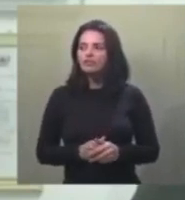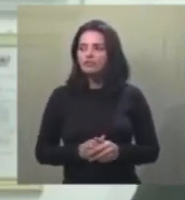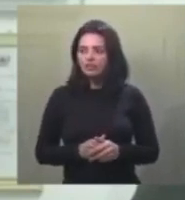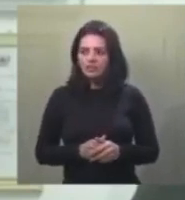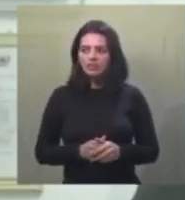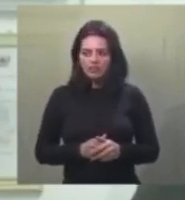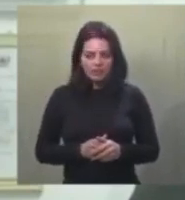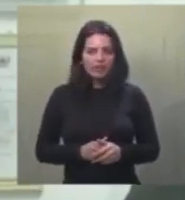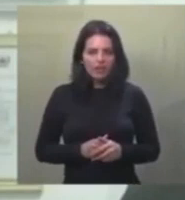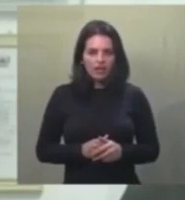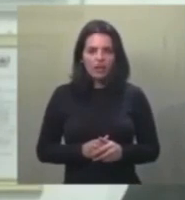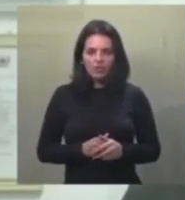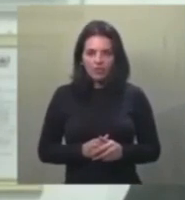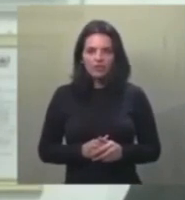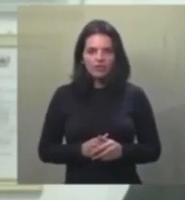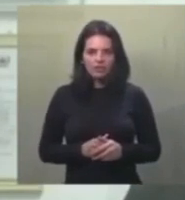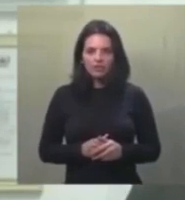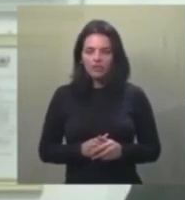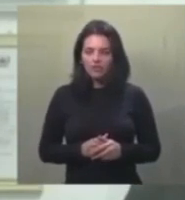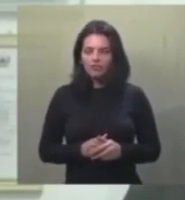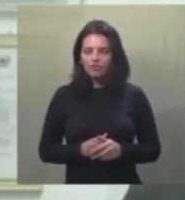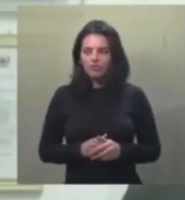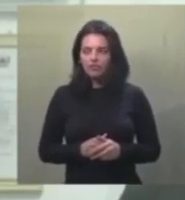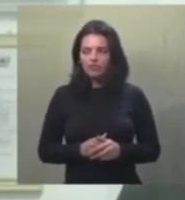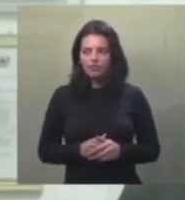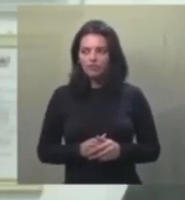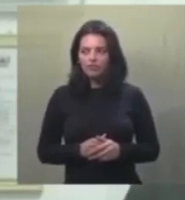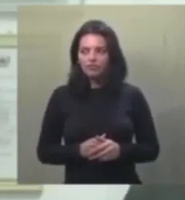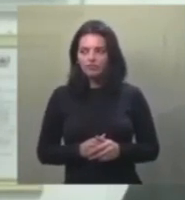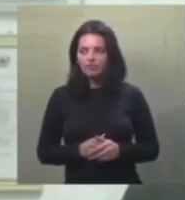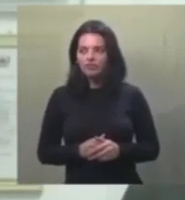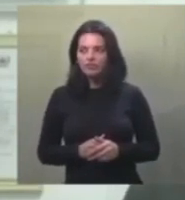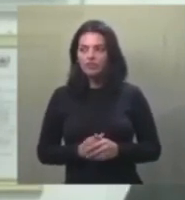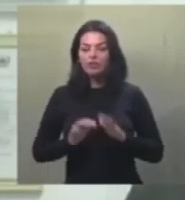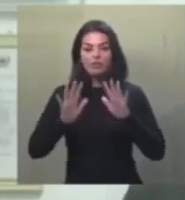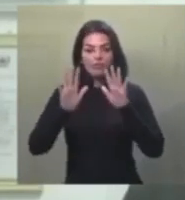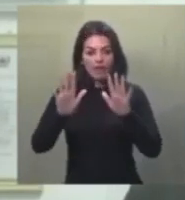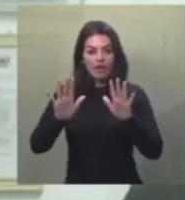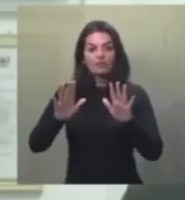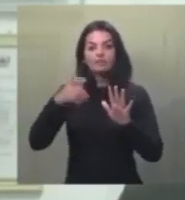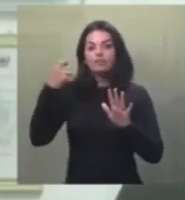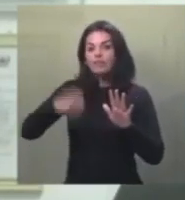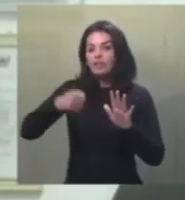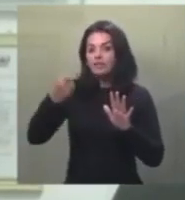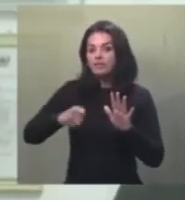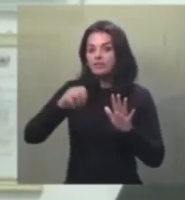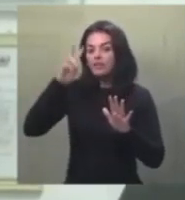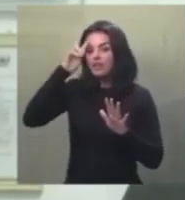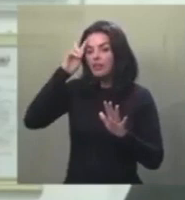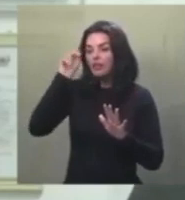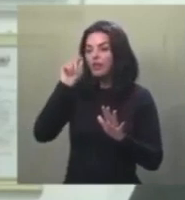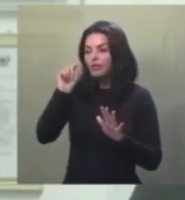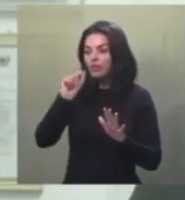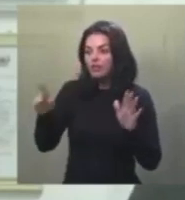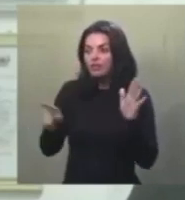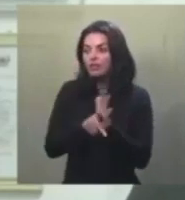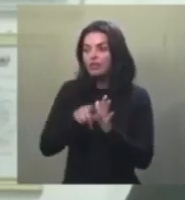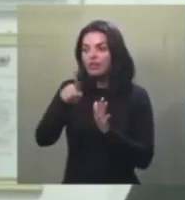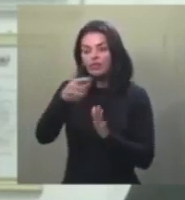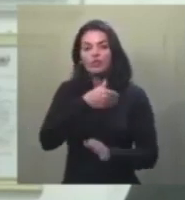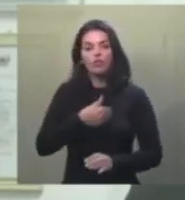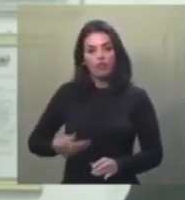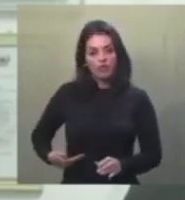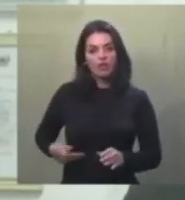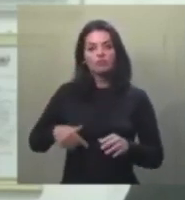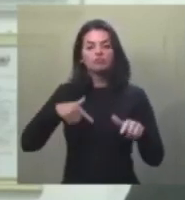bancada do Partido dos Trabalhadores. Mas é bom lembrar que o governo continua trabalhando no teto de gastos. Como ele não procurou